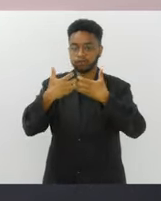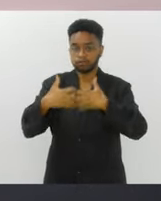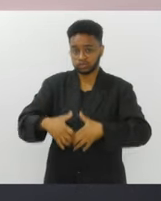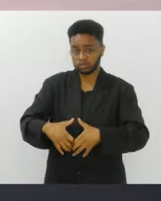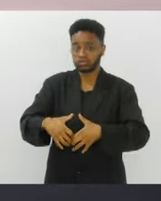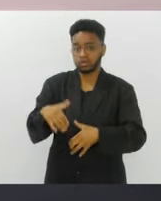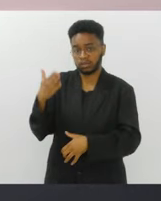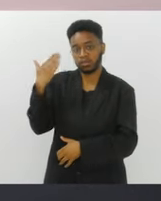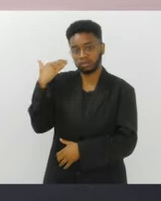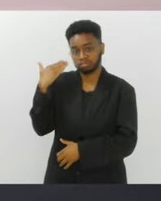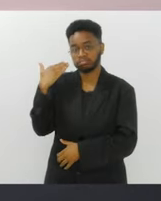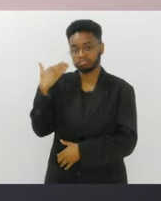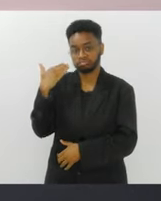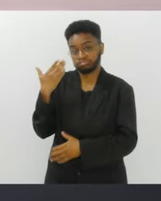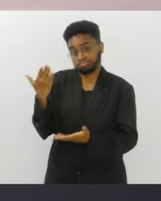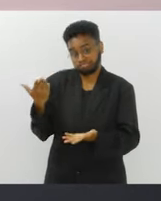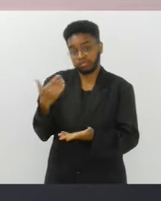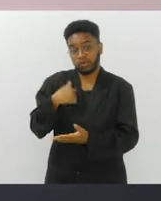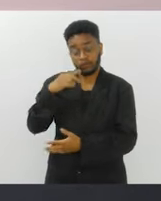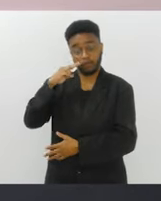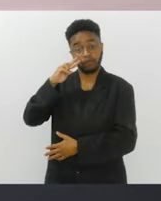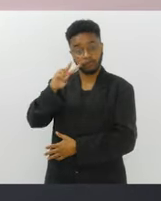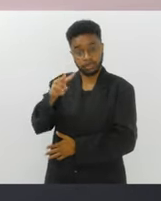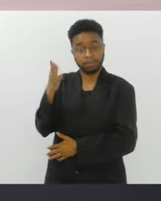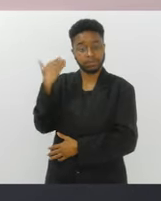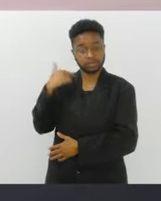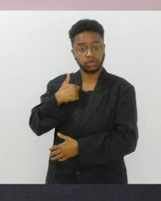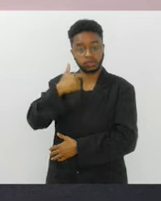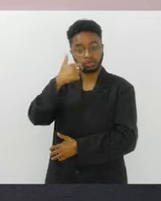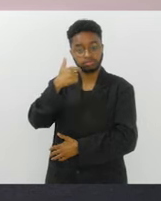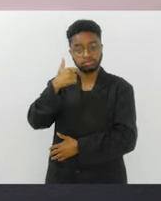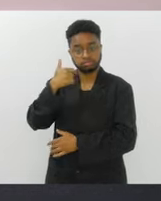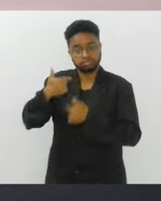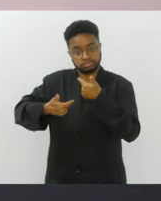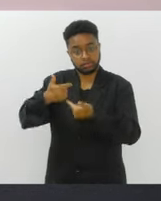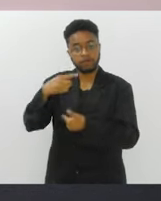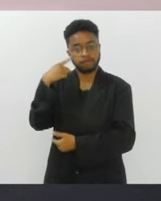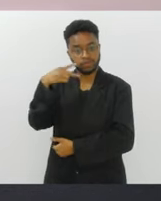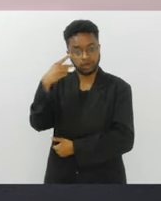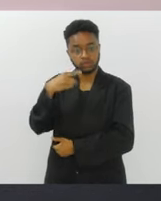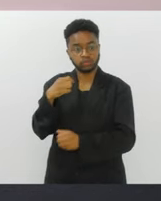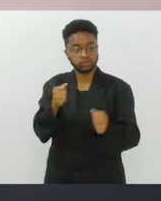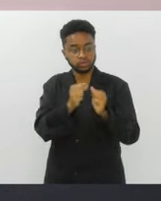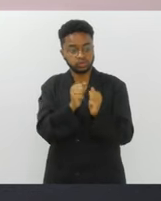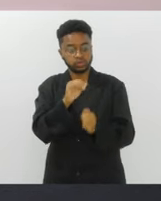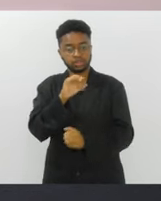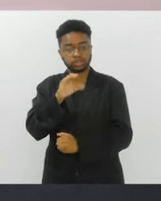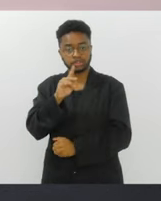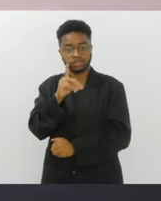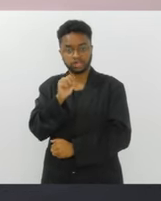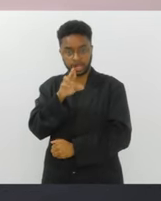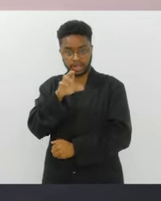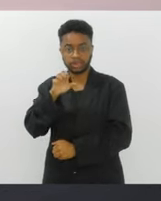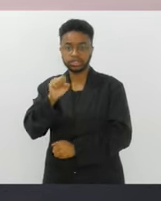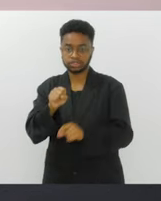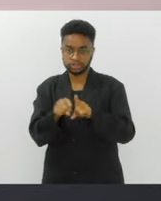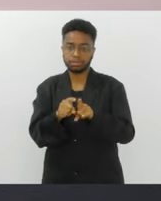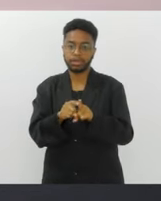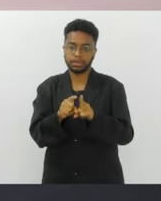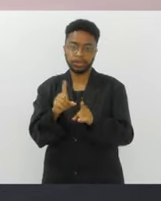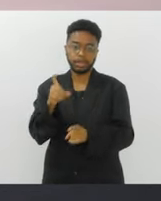funcionavam, pelo menos é o que eu via quando eu era vereador, junto com o conselheiro ali, Charles Batista, que foi vereador junto